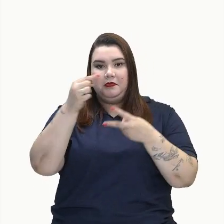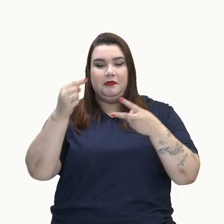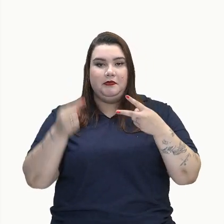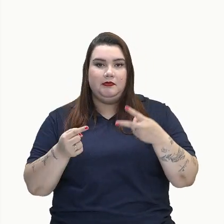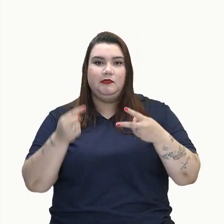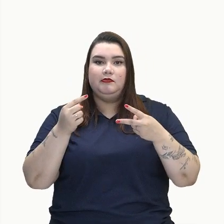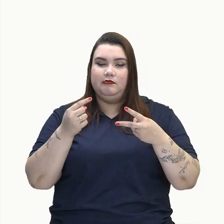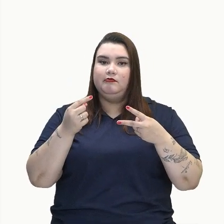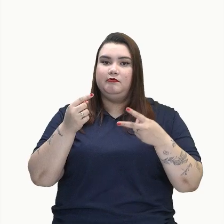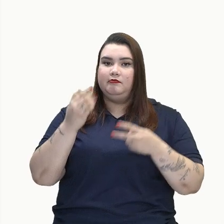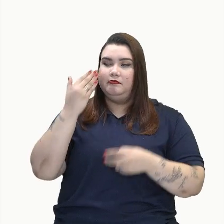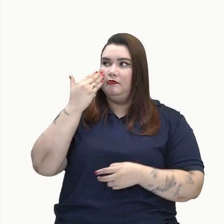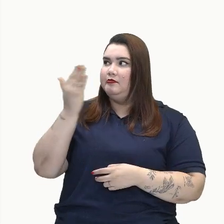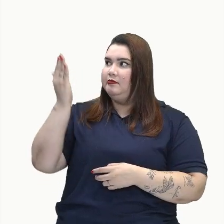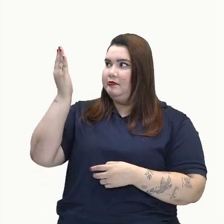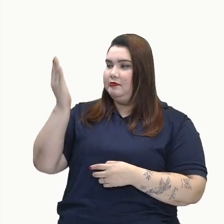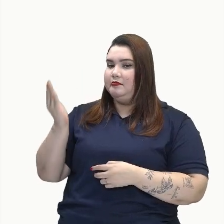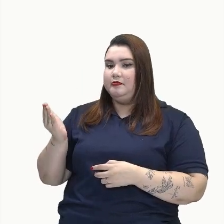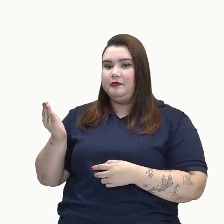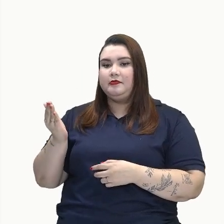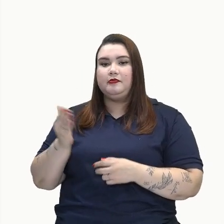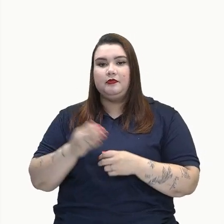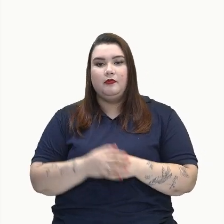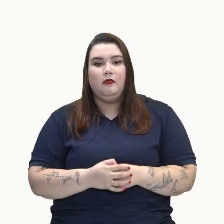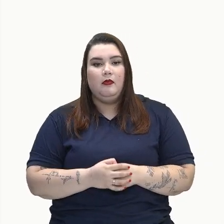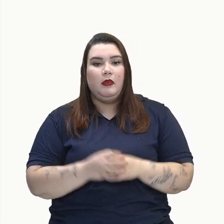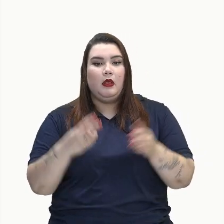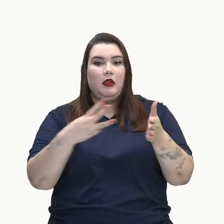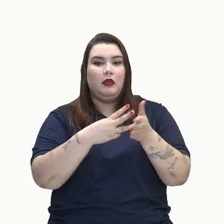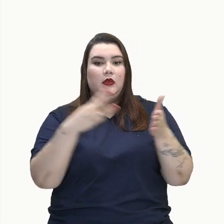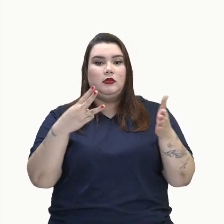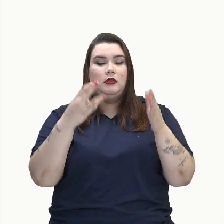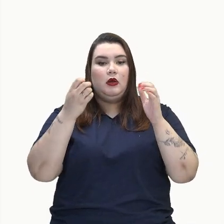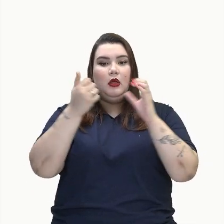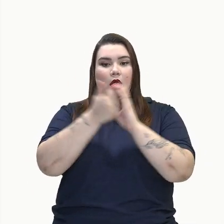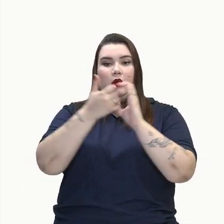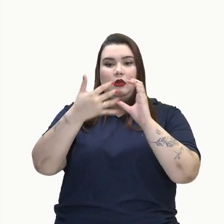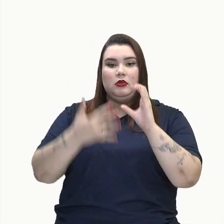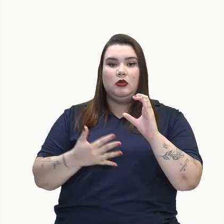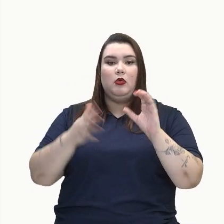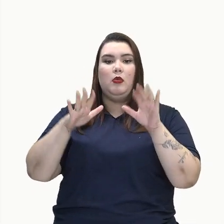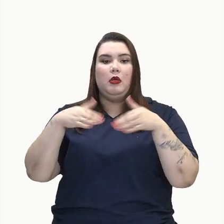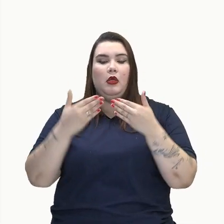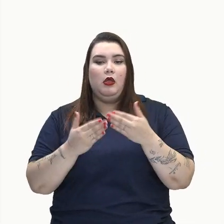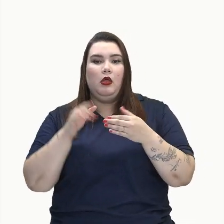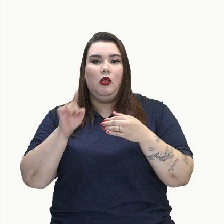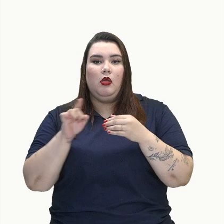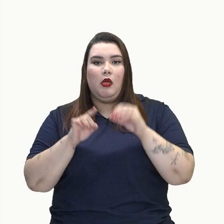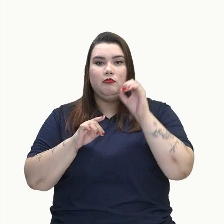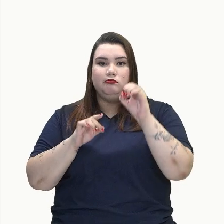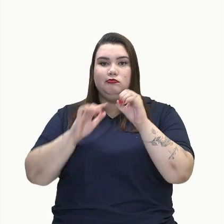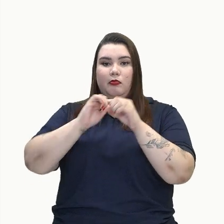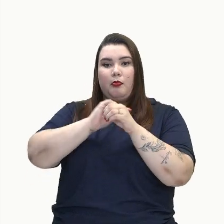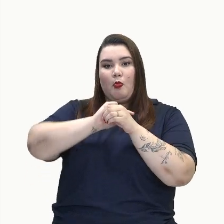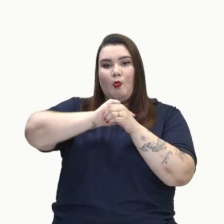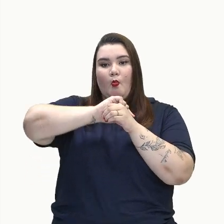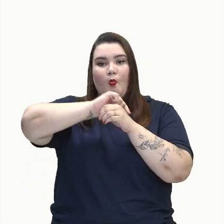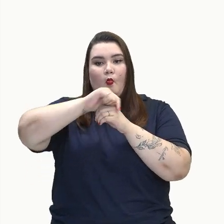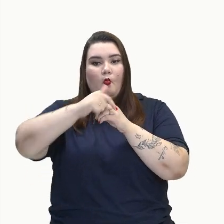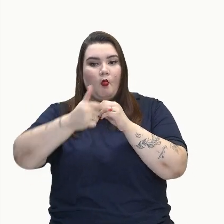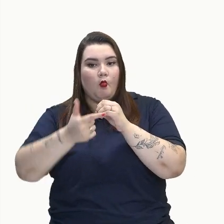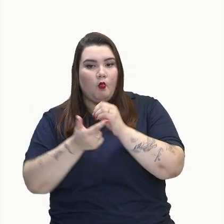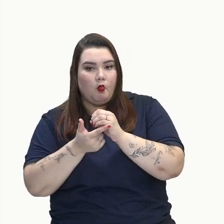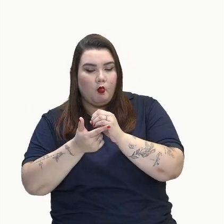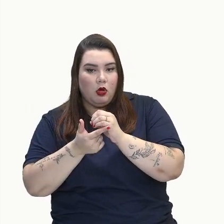flores das ervilhas. A terceira característica analisada foi a textura da semente, onde a semente ela poderia apresentar